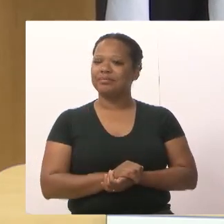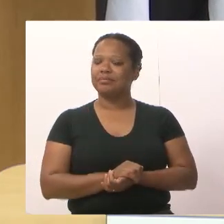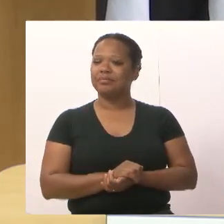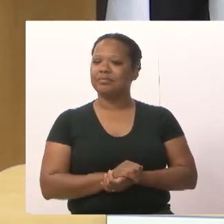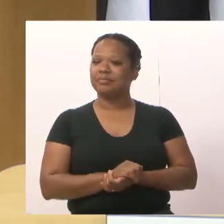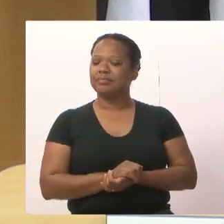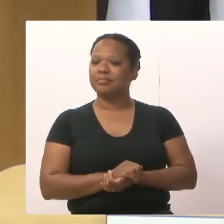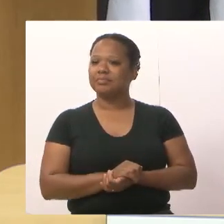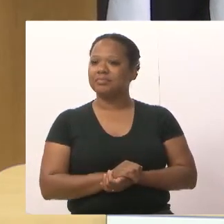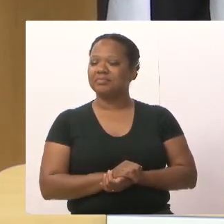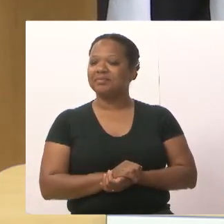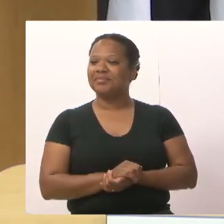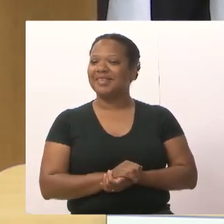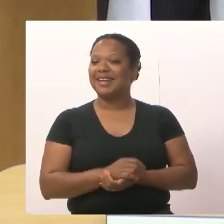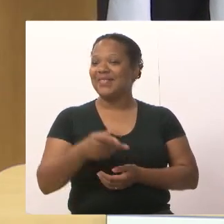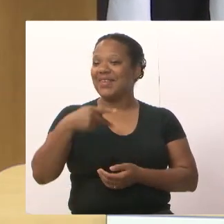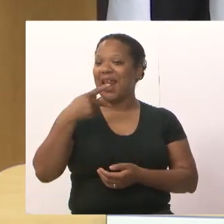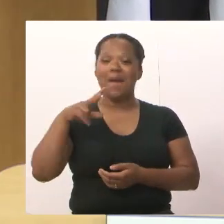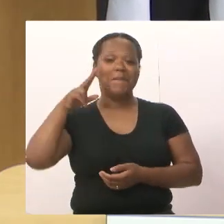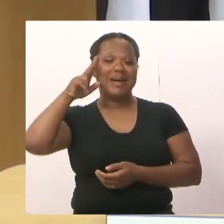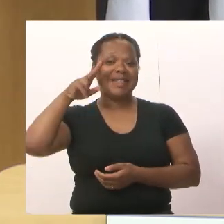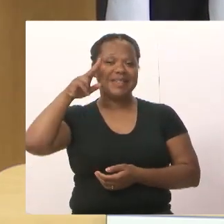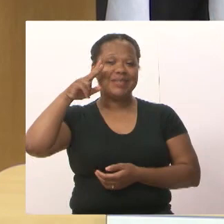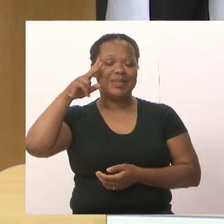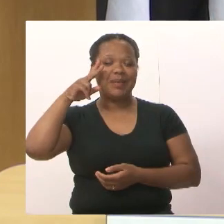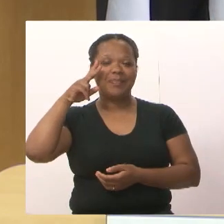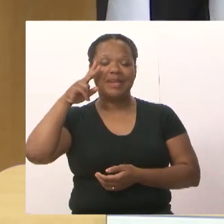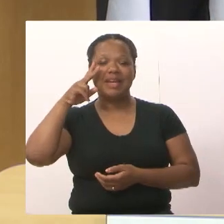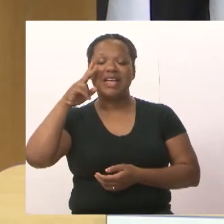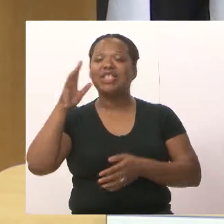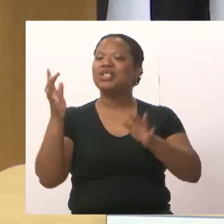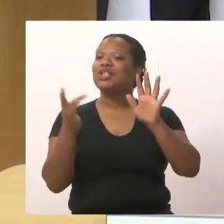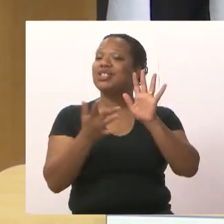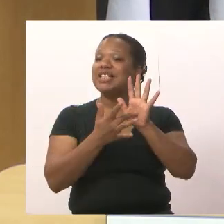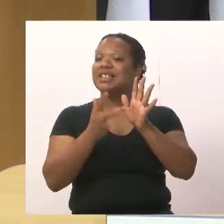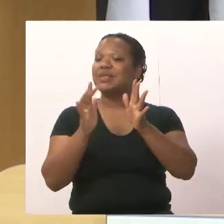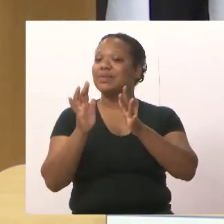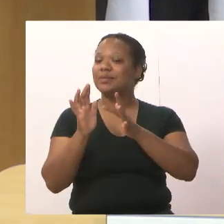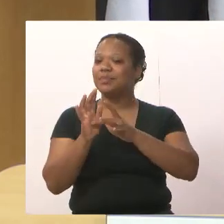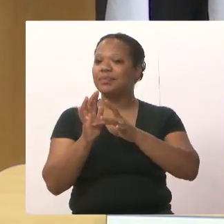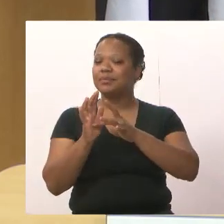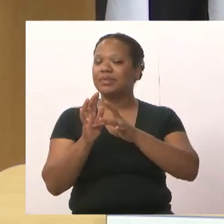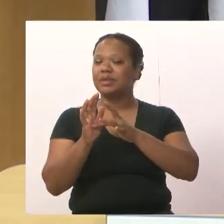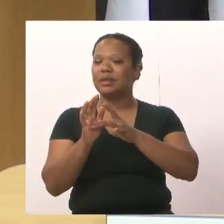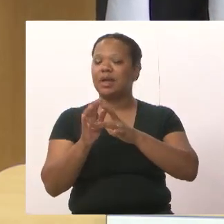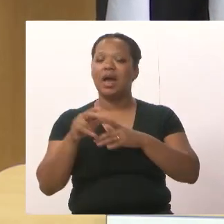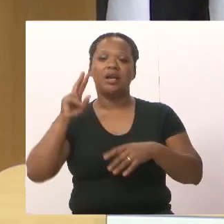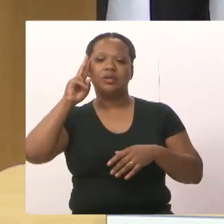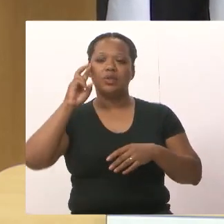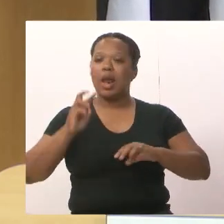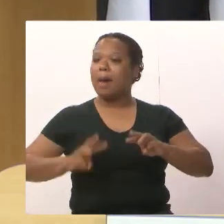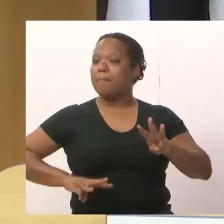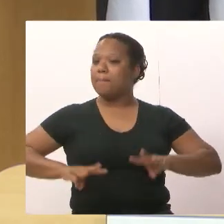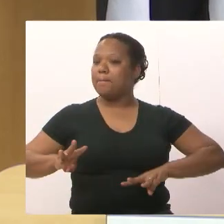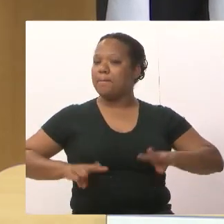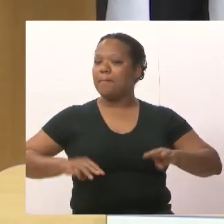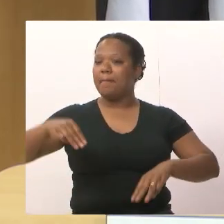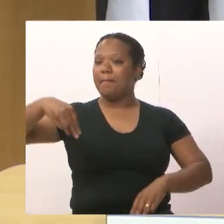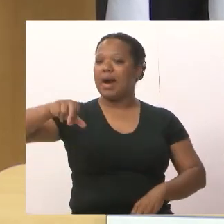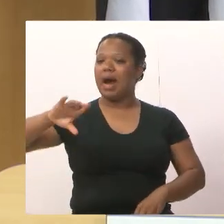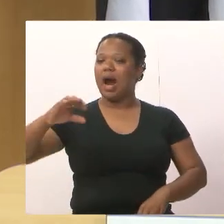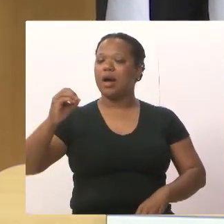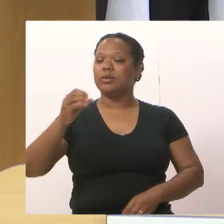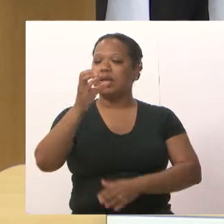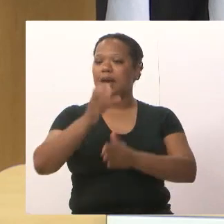de me permite contar uma história que aconteceu com Jesus. Tá no Evangelho de Marcos, capítulo